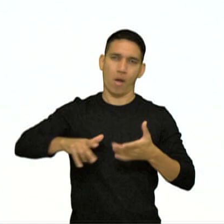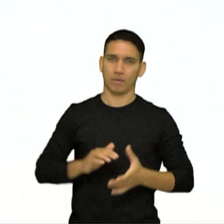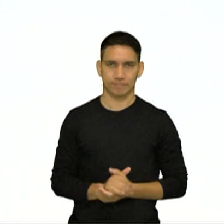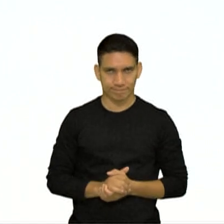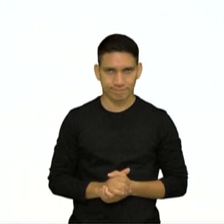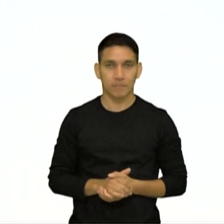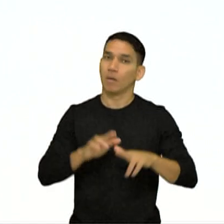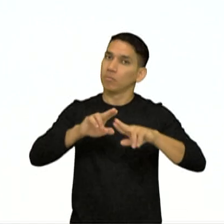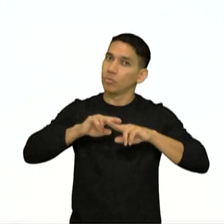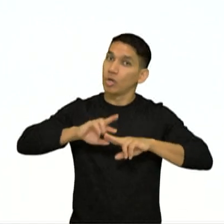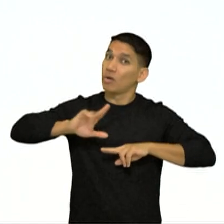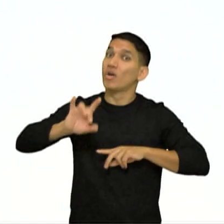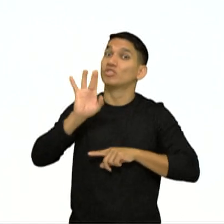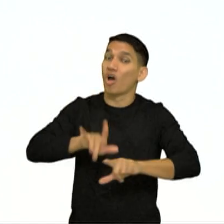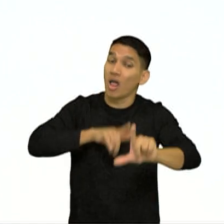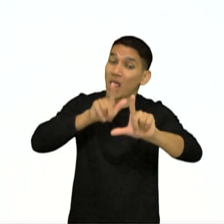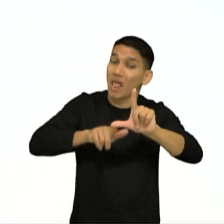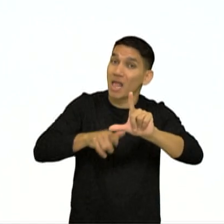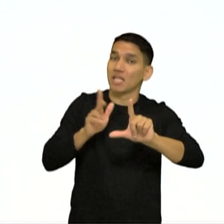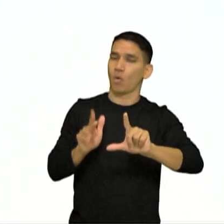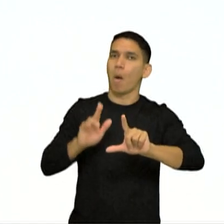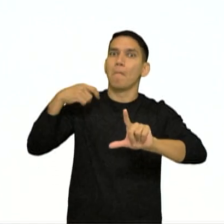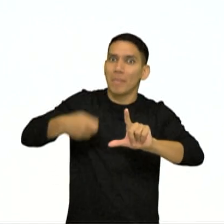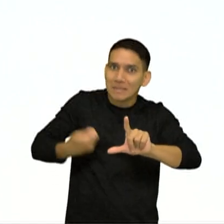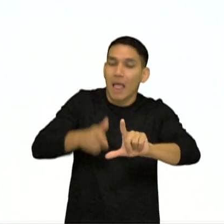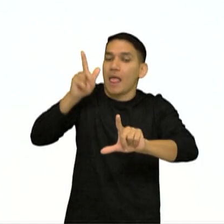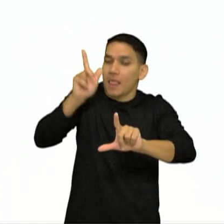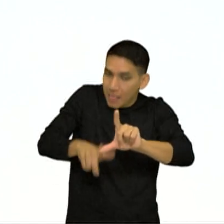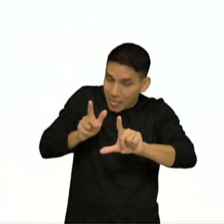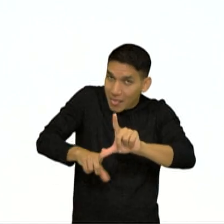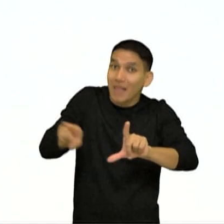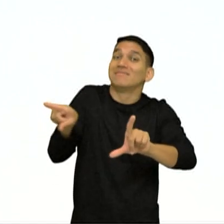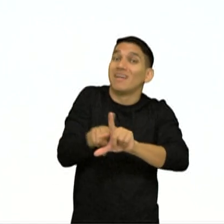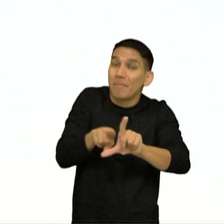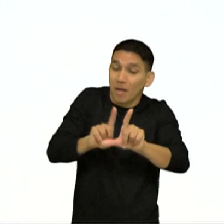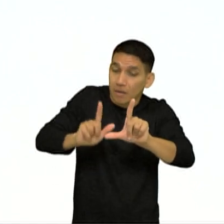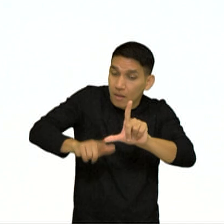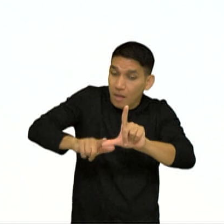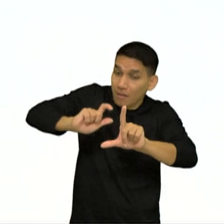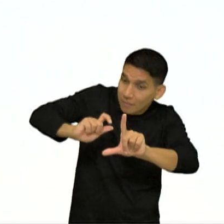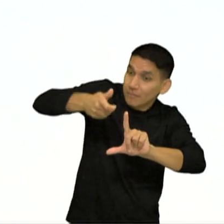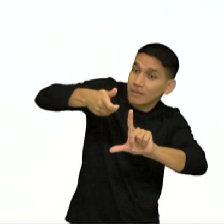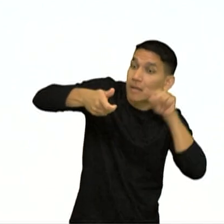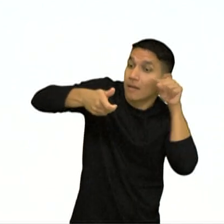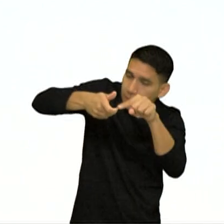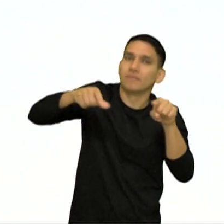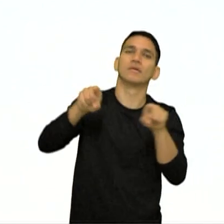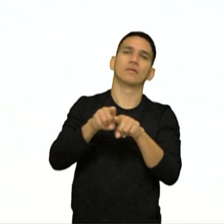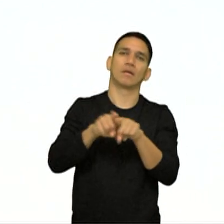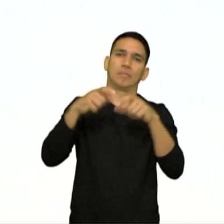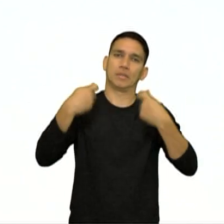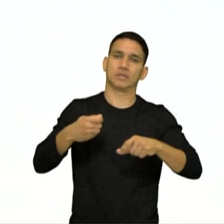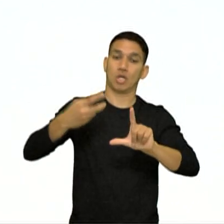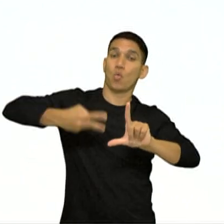letras. Tá? Então, trocou a ordem das letras, não tem problema. Você continua tendo monômios semelhantes.